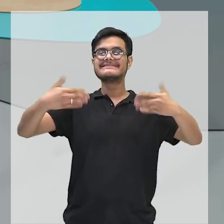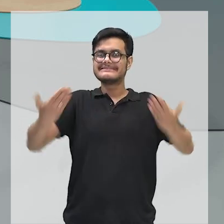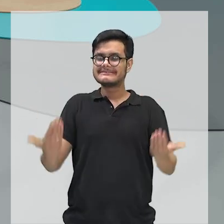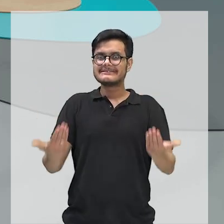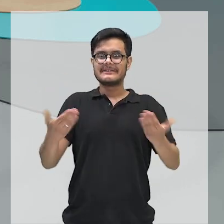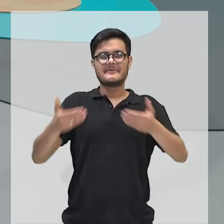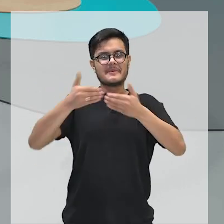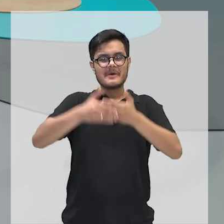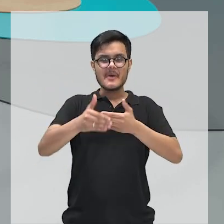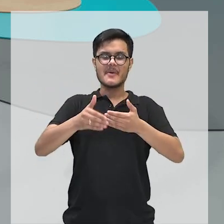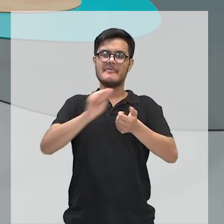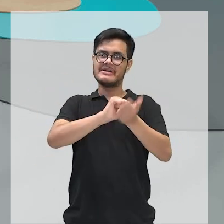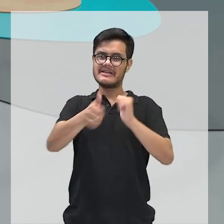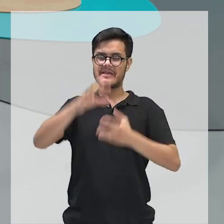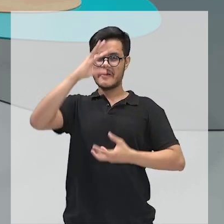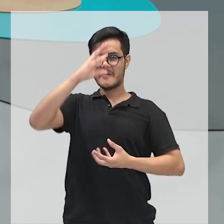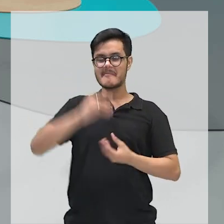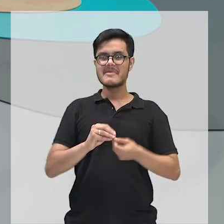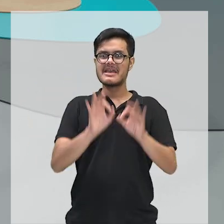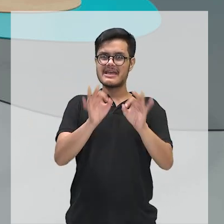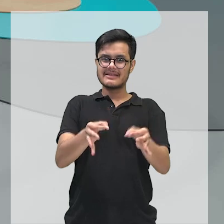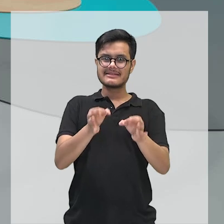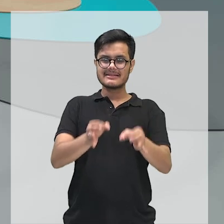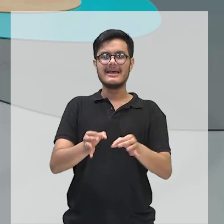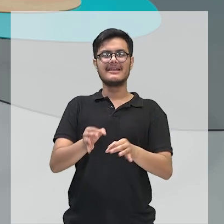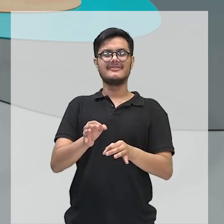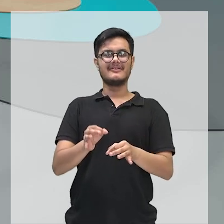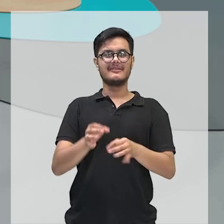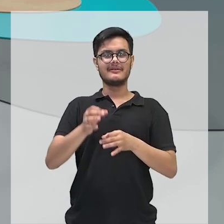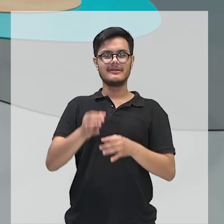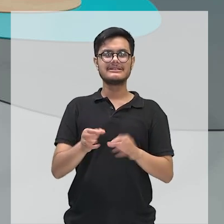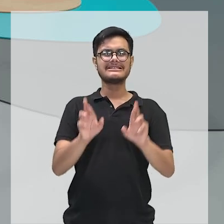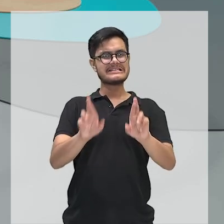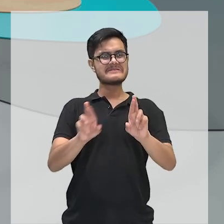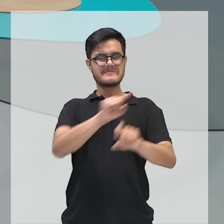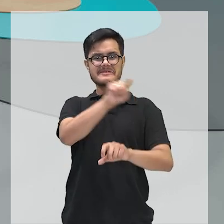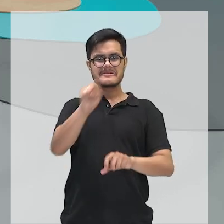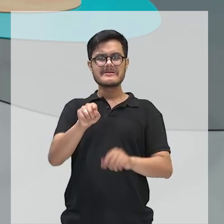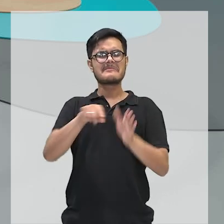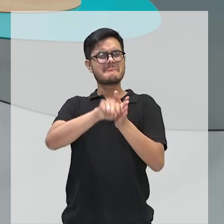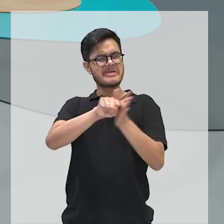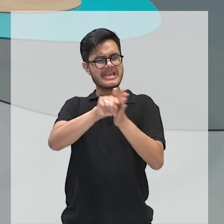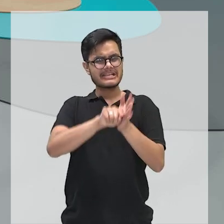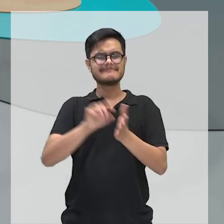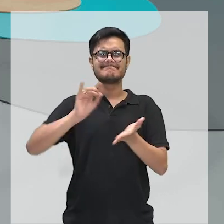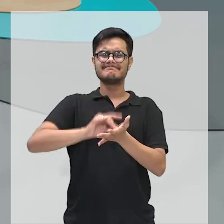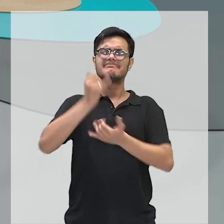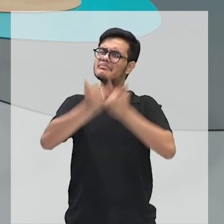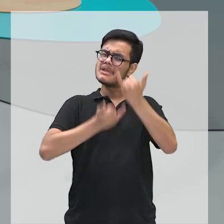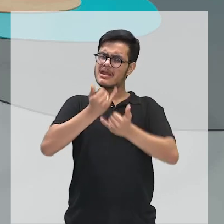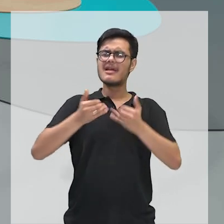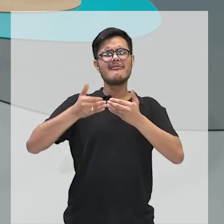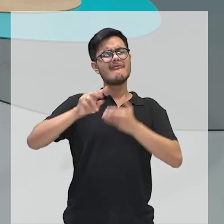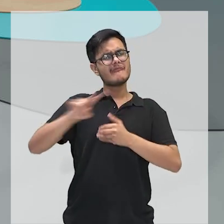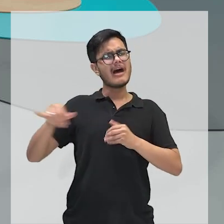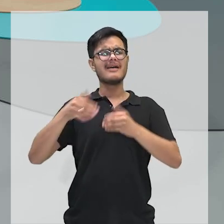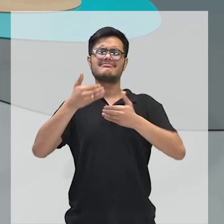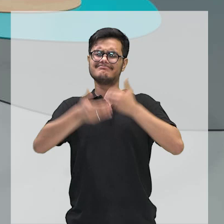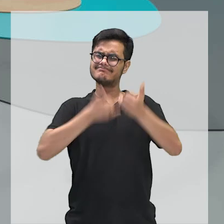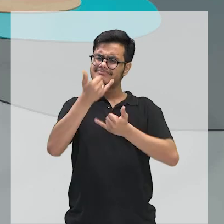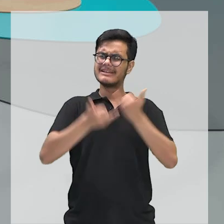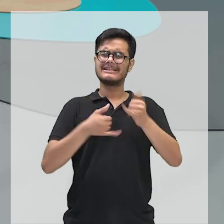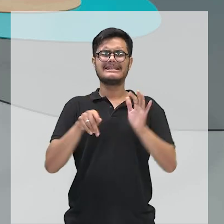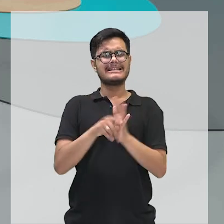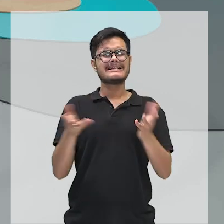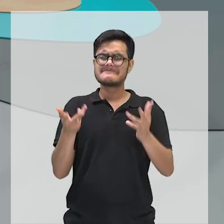vocês começarem a entender melhor o cricket, eu espero que vocês pesquisem, brinquem um pouco mais de tacobol, que eu tenho certeza